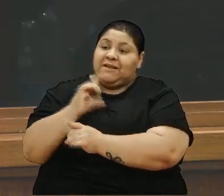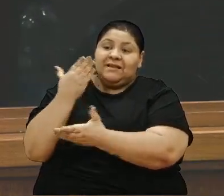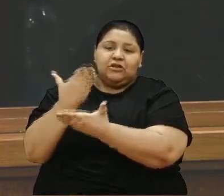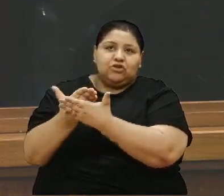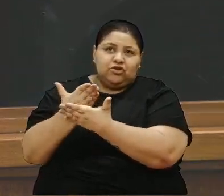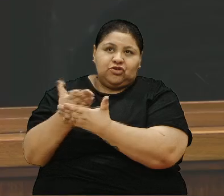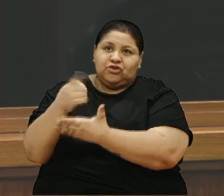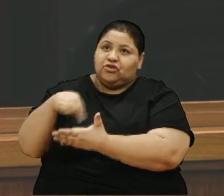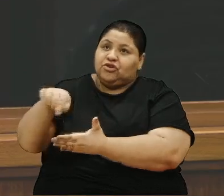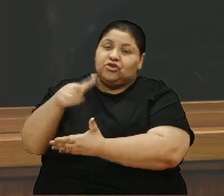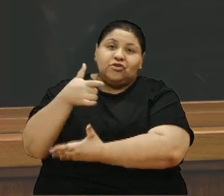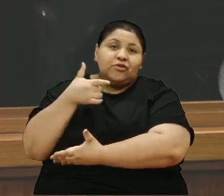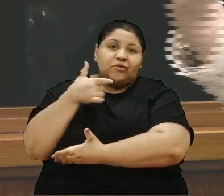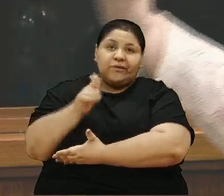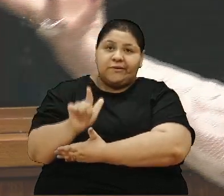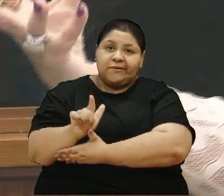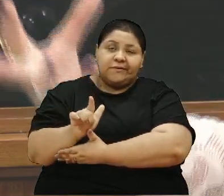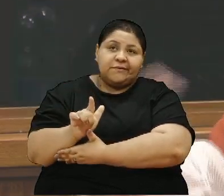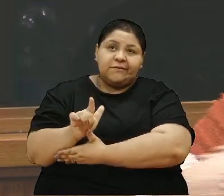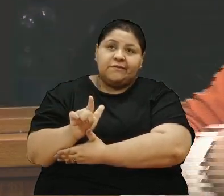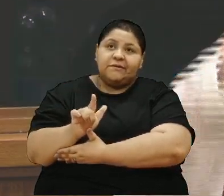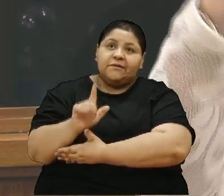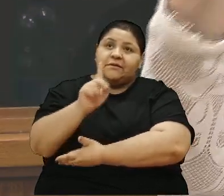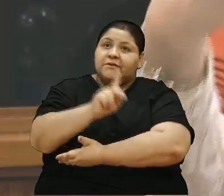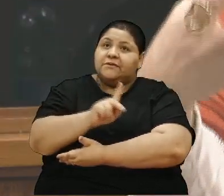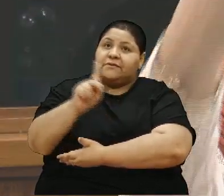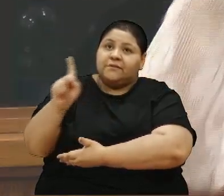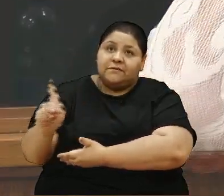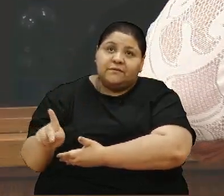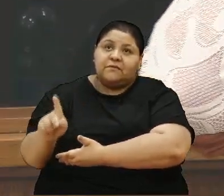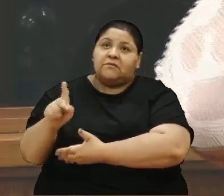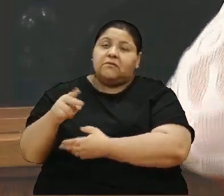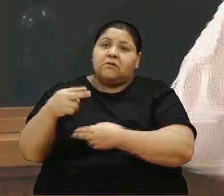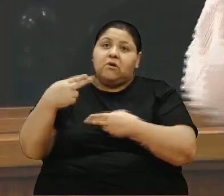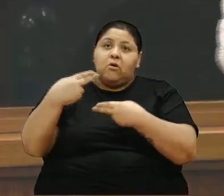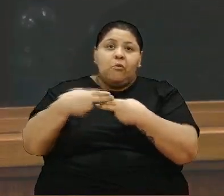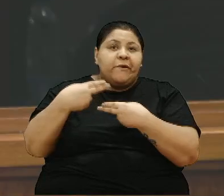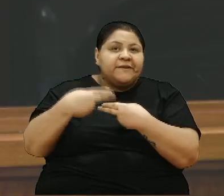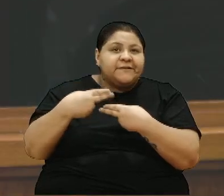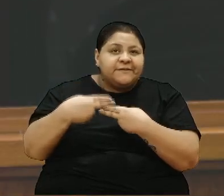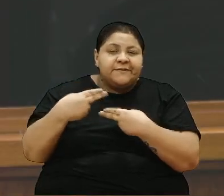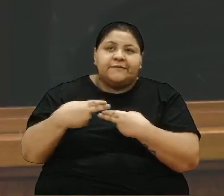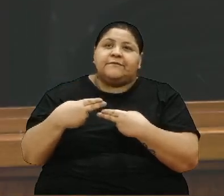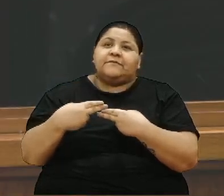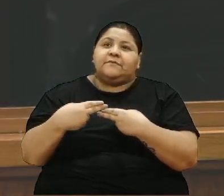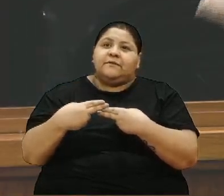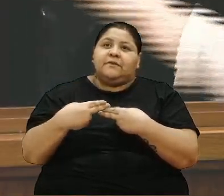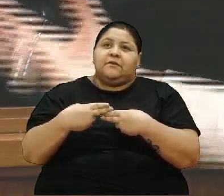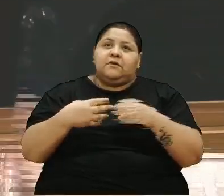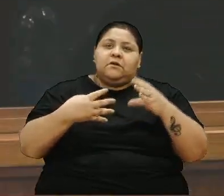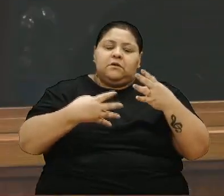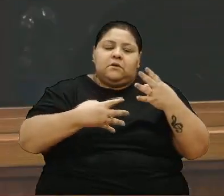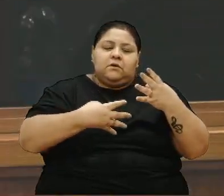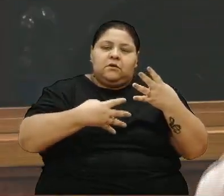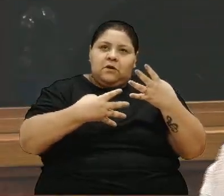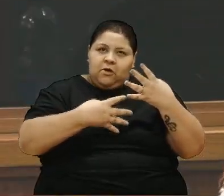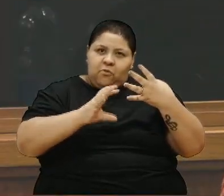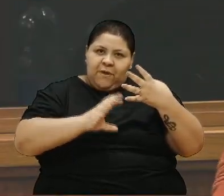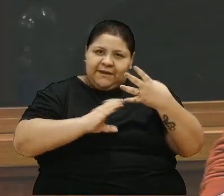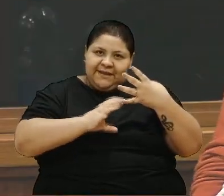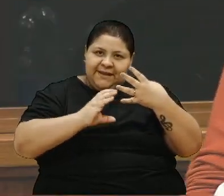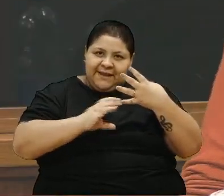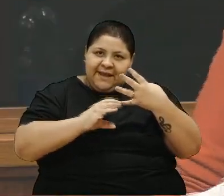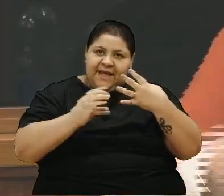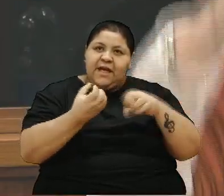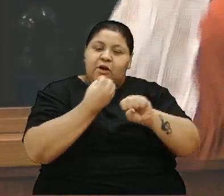A gente não está conseguindo professoras, uma extensão, tanto com a 4ª CRE como com a SMED. Eu